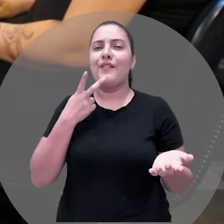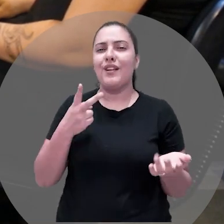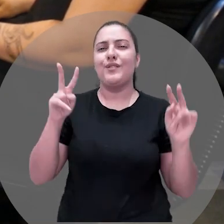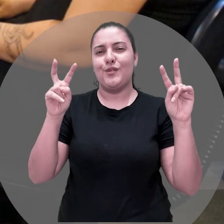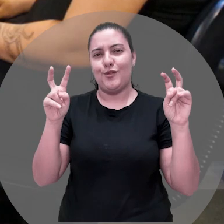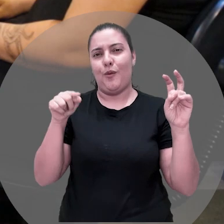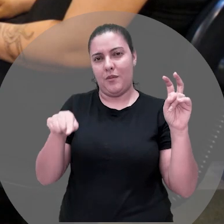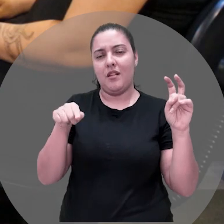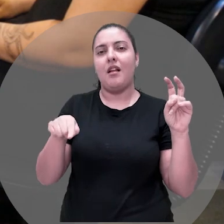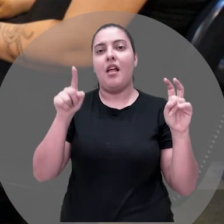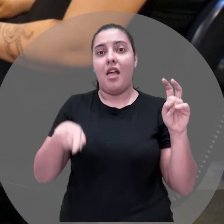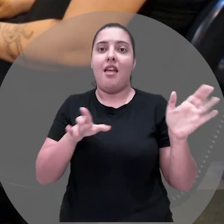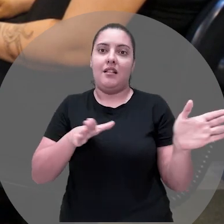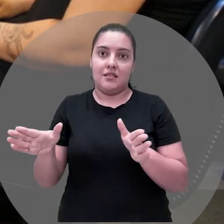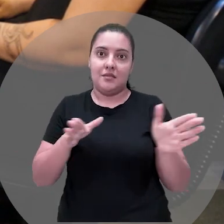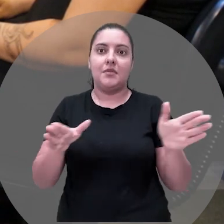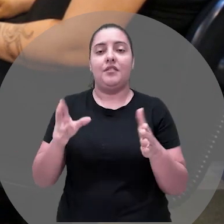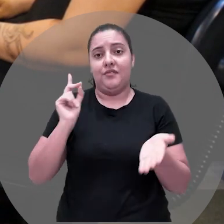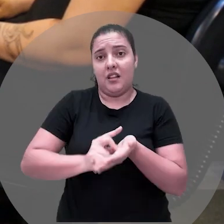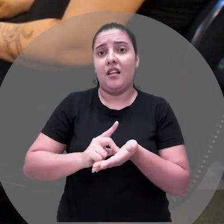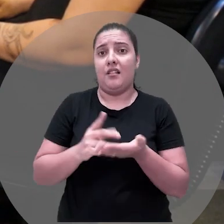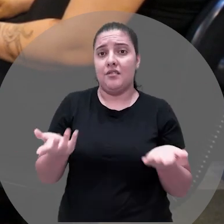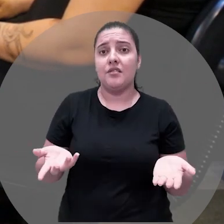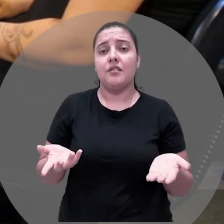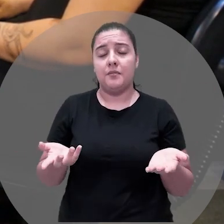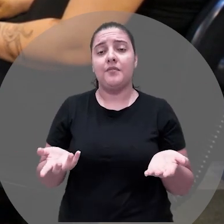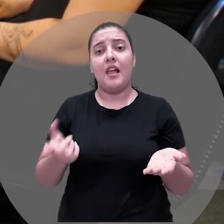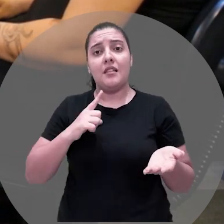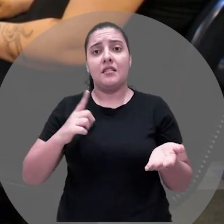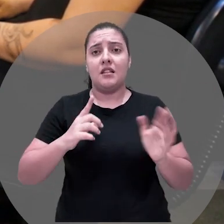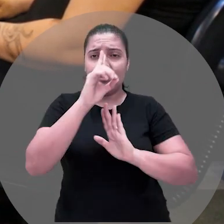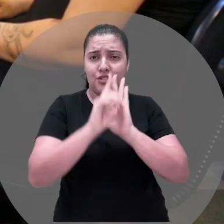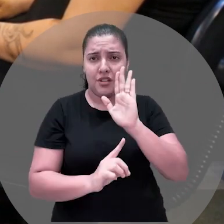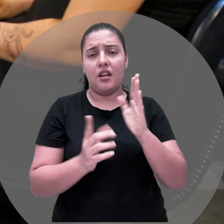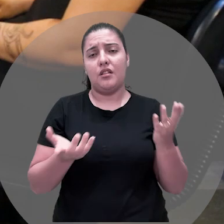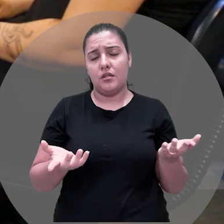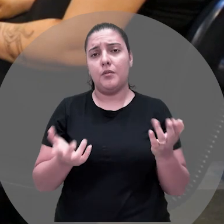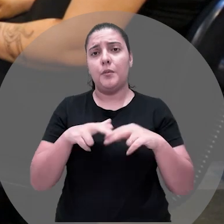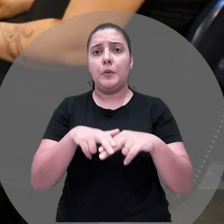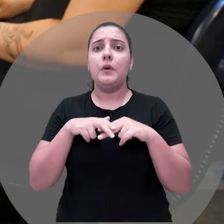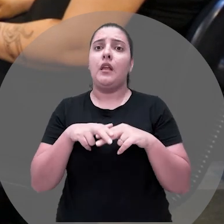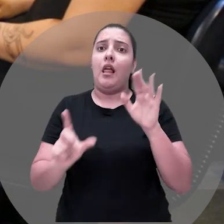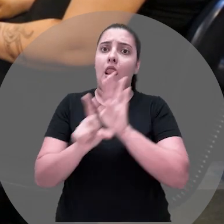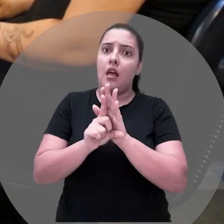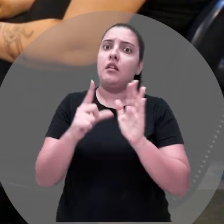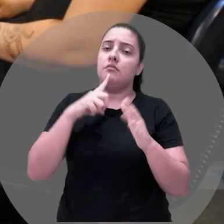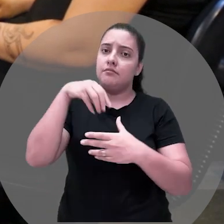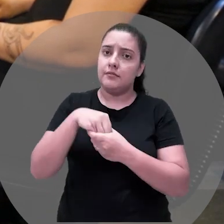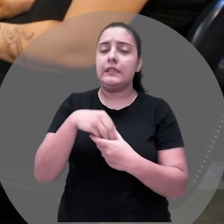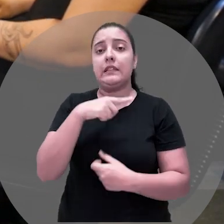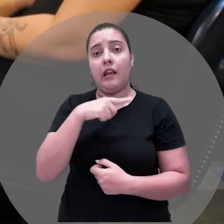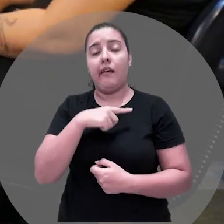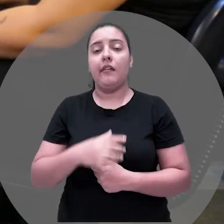os profissionais né o público o ambiente como que a gente pode né E aí Isso serve também para as instituições